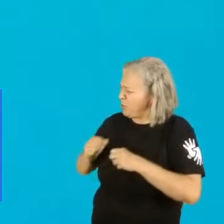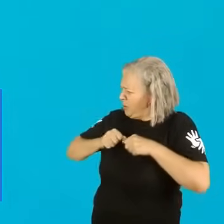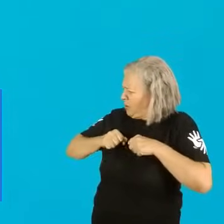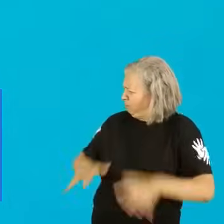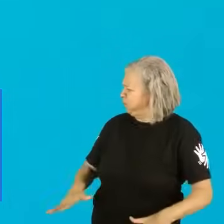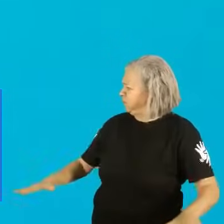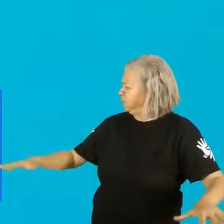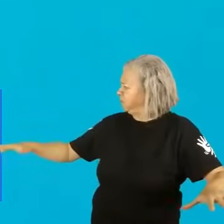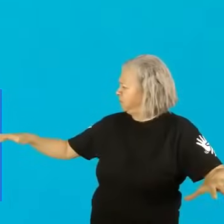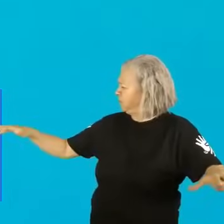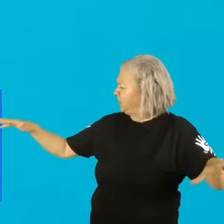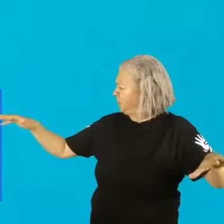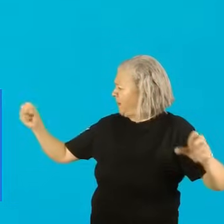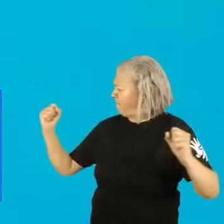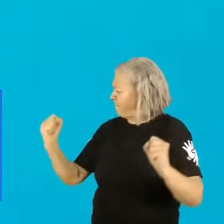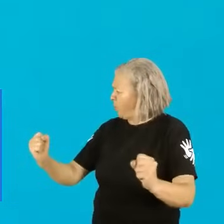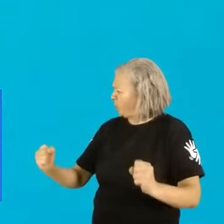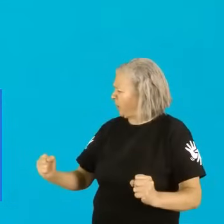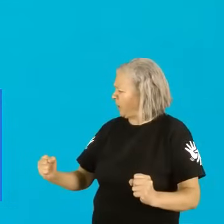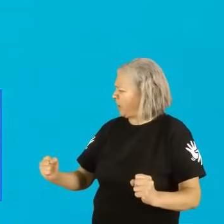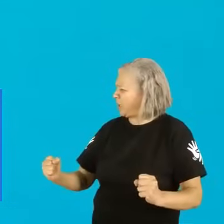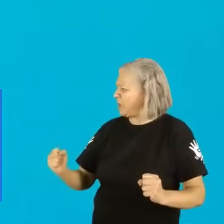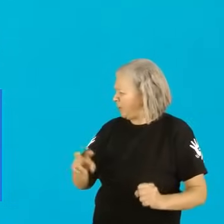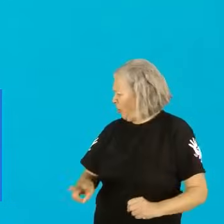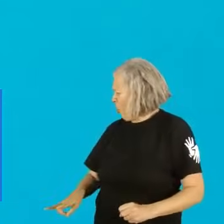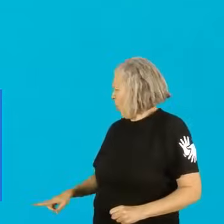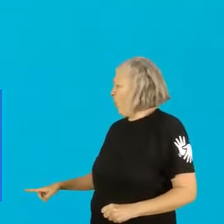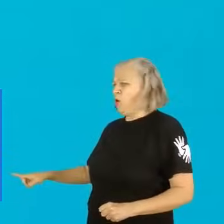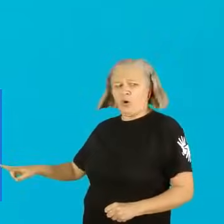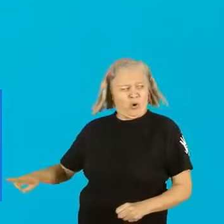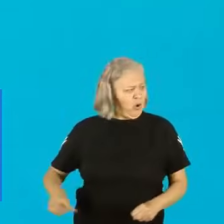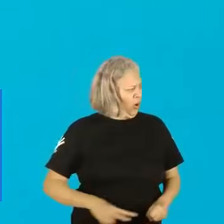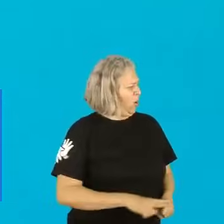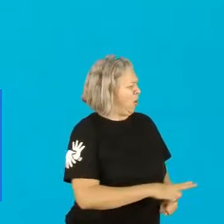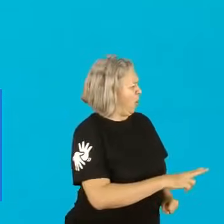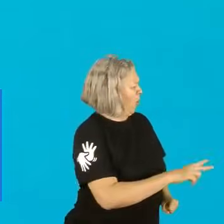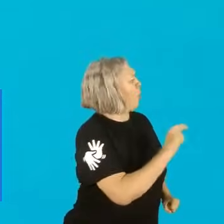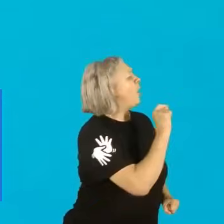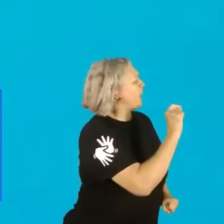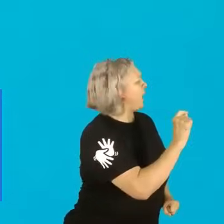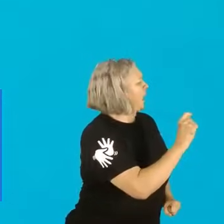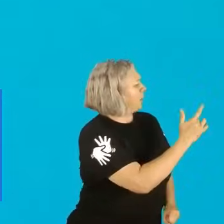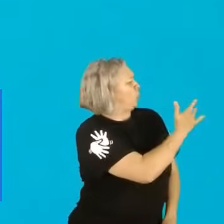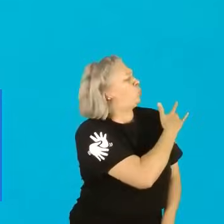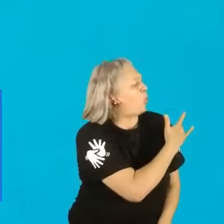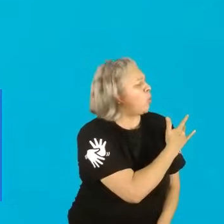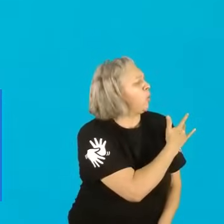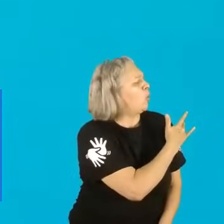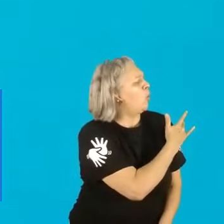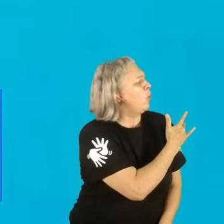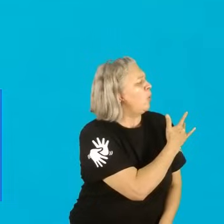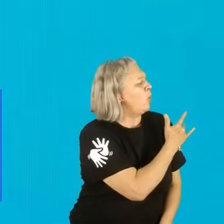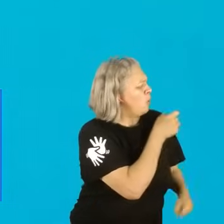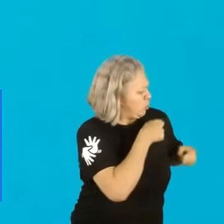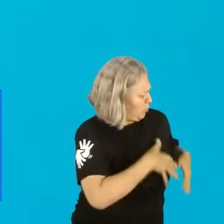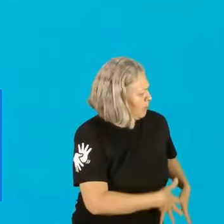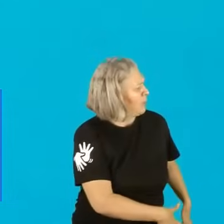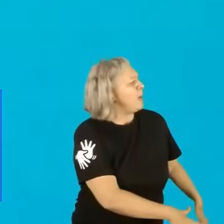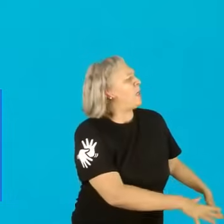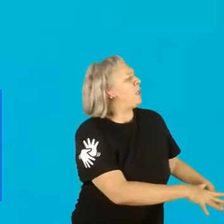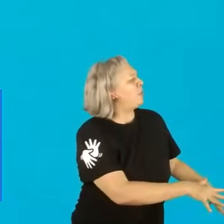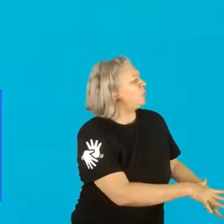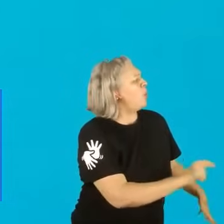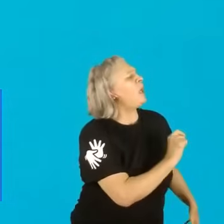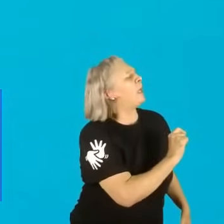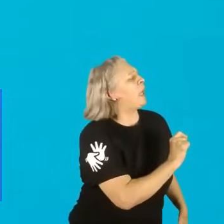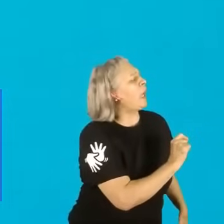poder. Por isso virou-se para a multidão e perguntou: quem tocou em meu manto?